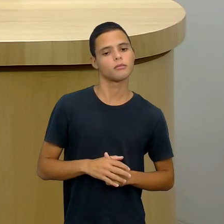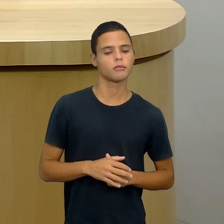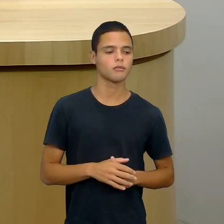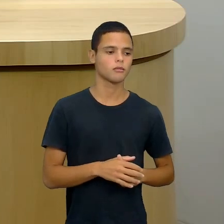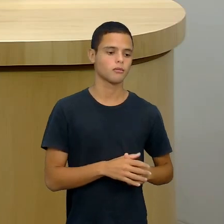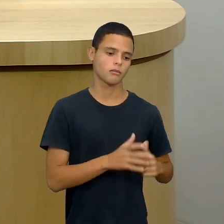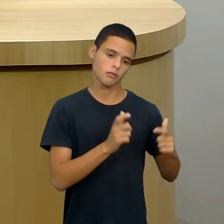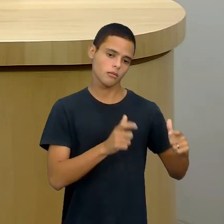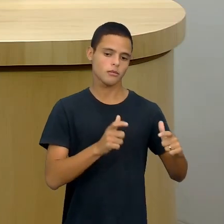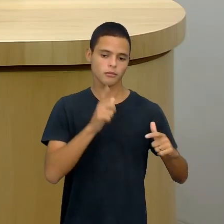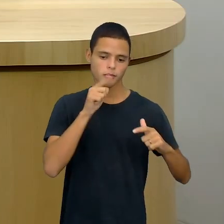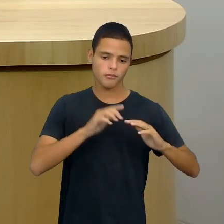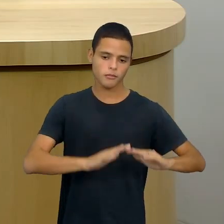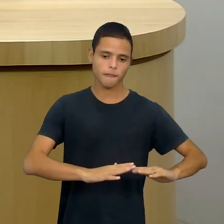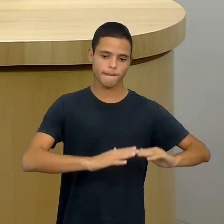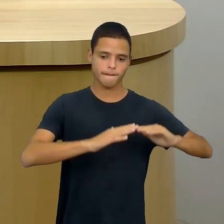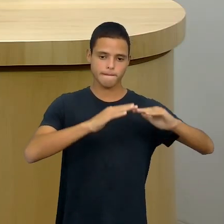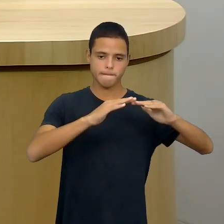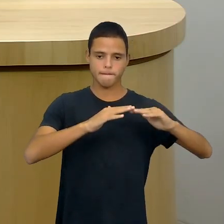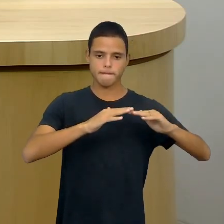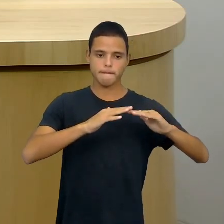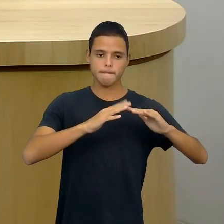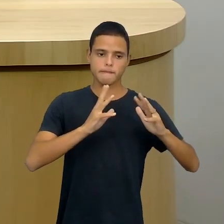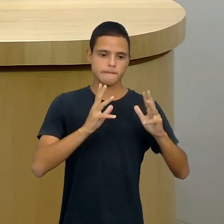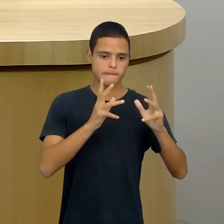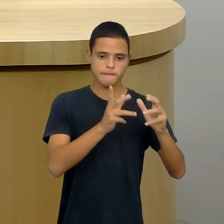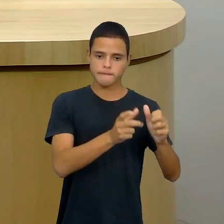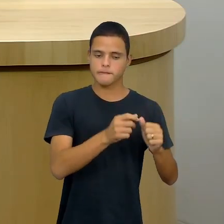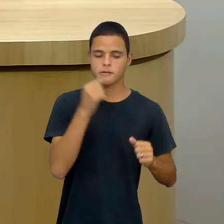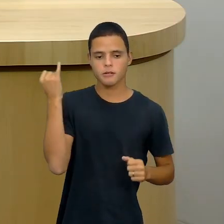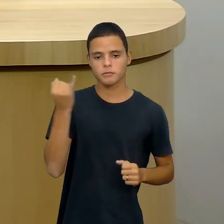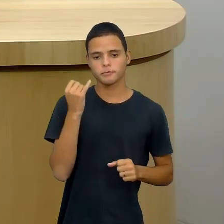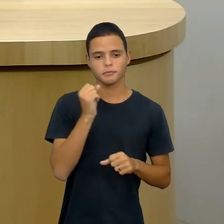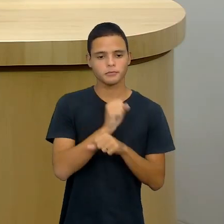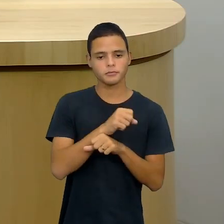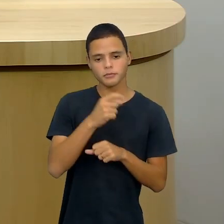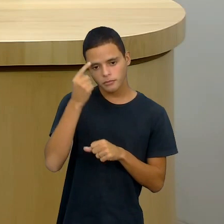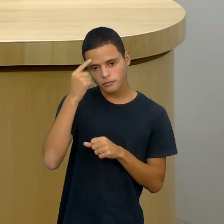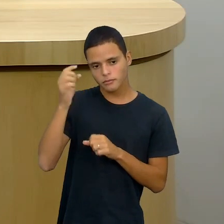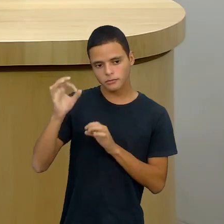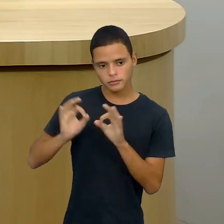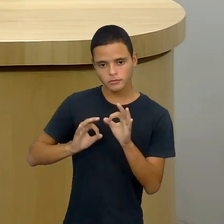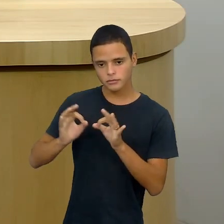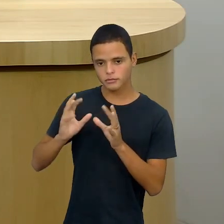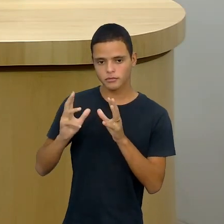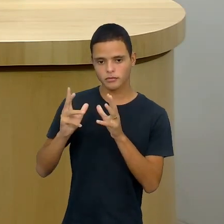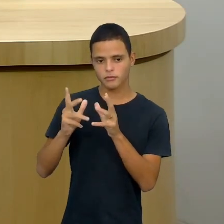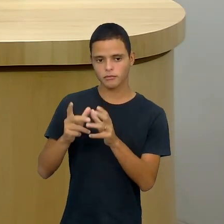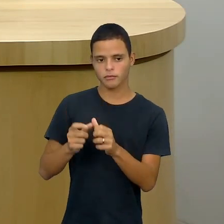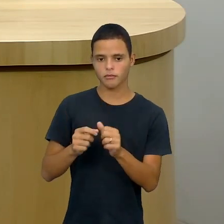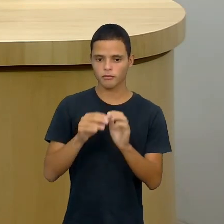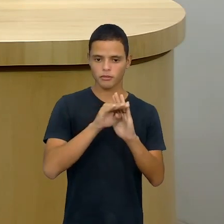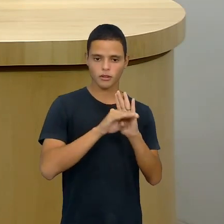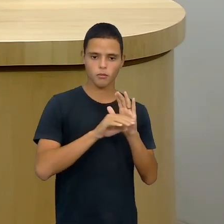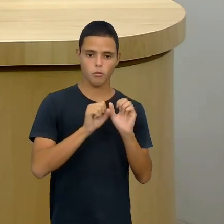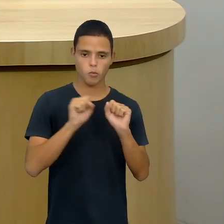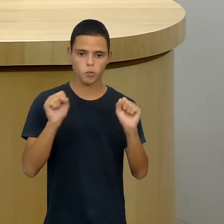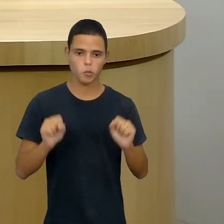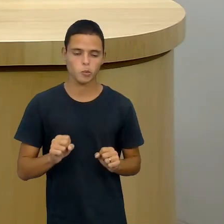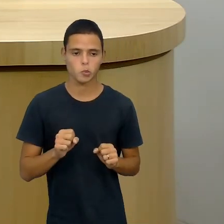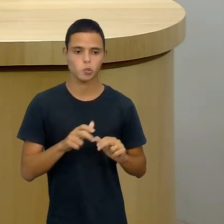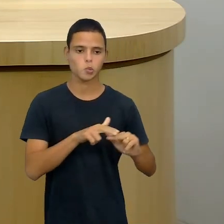que enche, isso é importante. É um planejamento total dentro do sistema. Por isso que